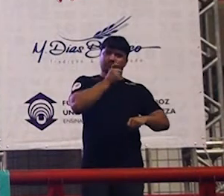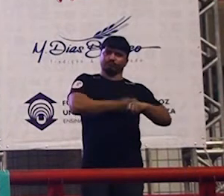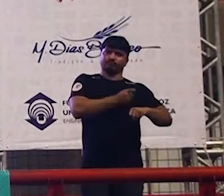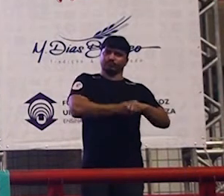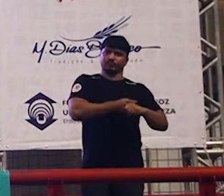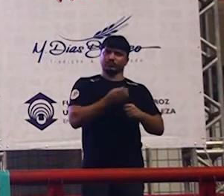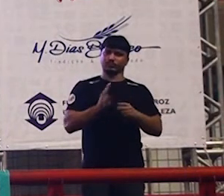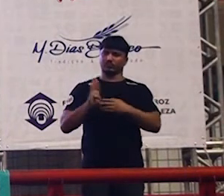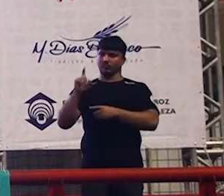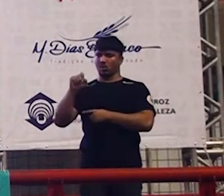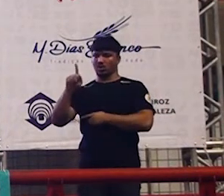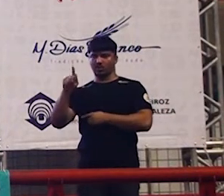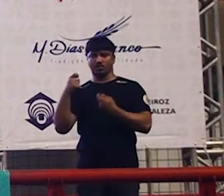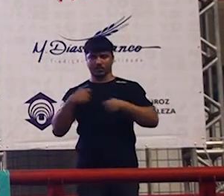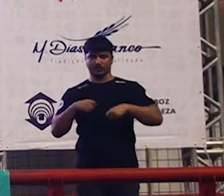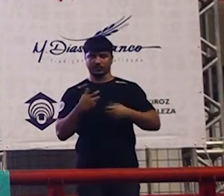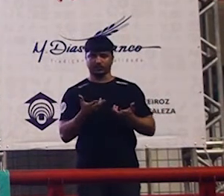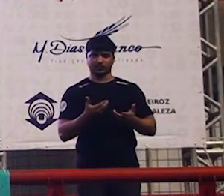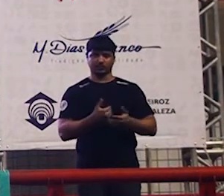comentar um blog?